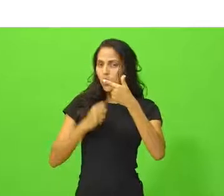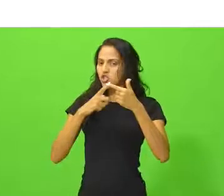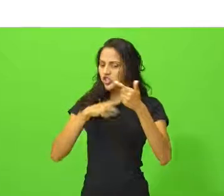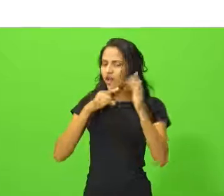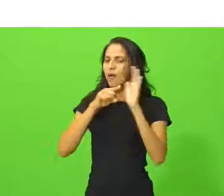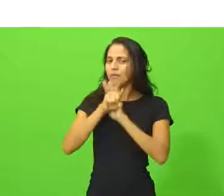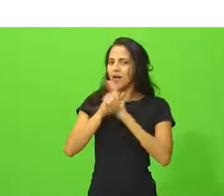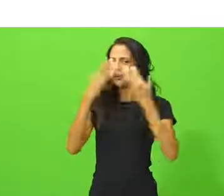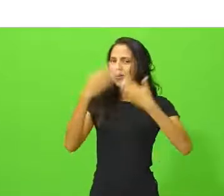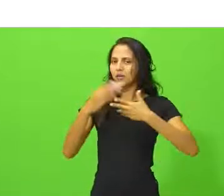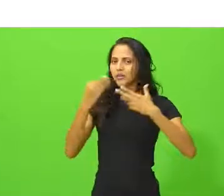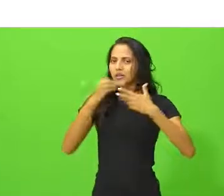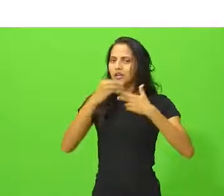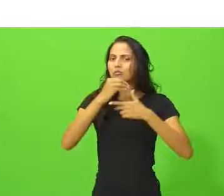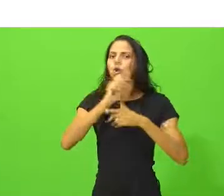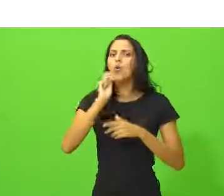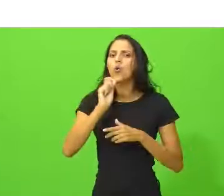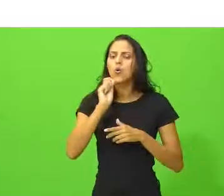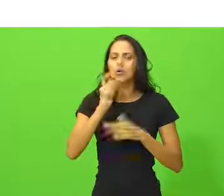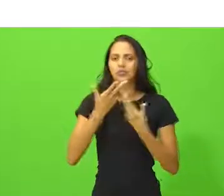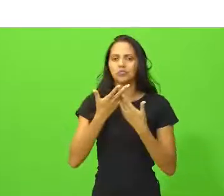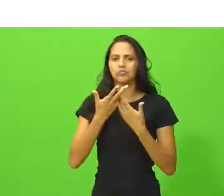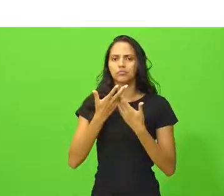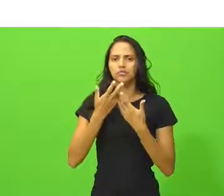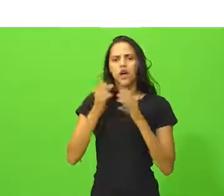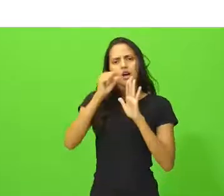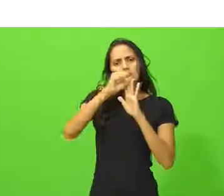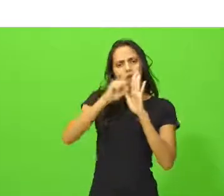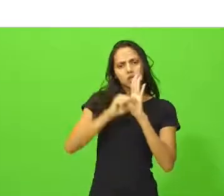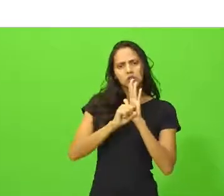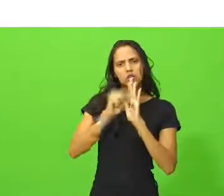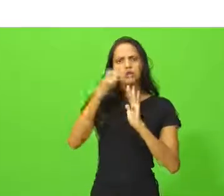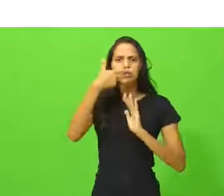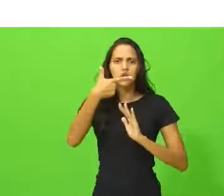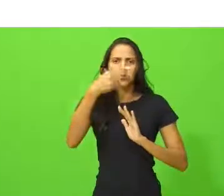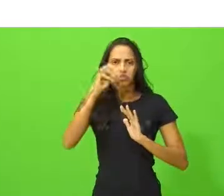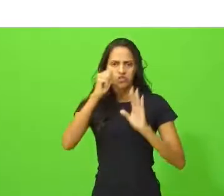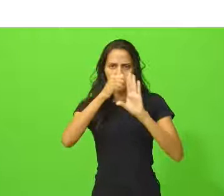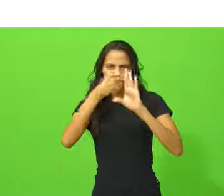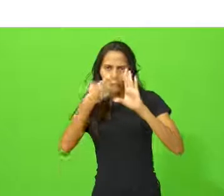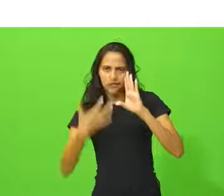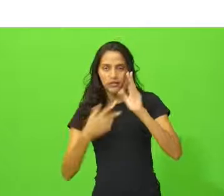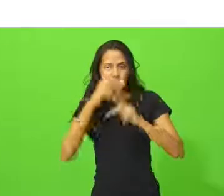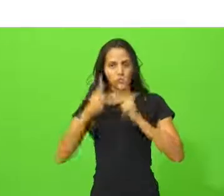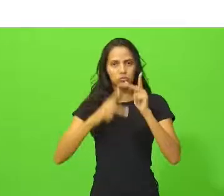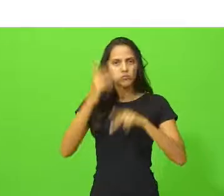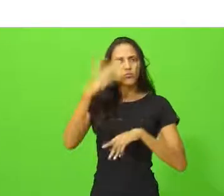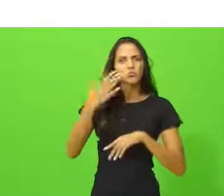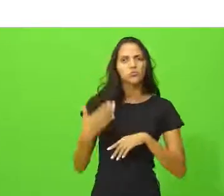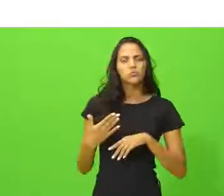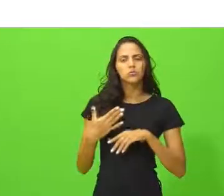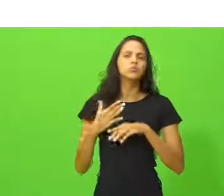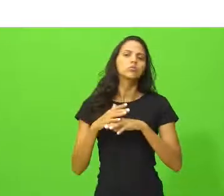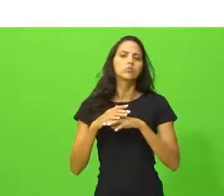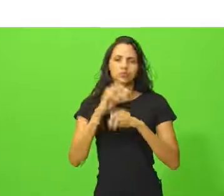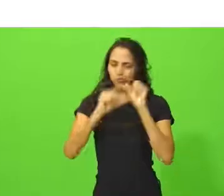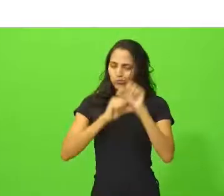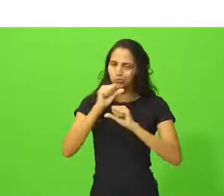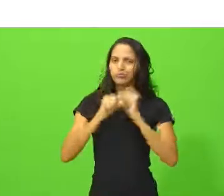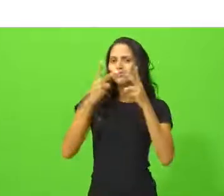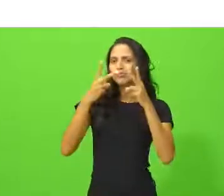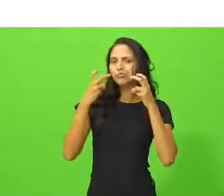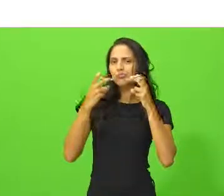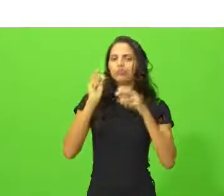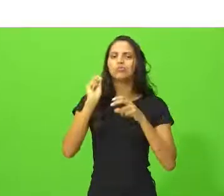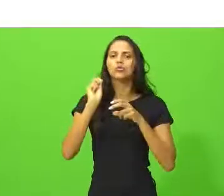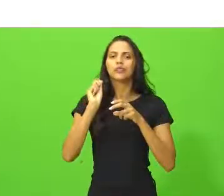seguinte questão do Enem. Ao longo do século XX, as características da população brasileira mudaram muito.